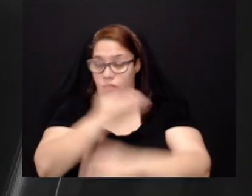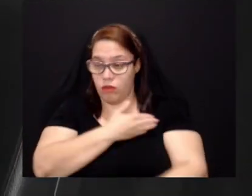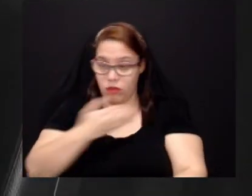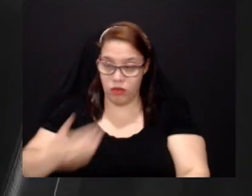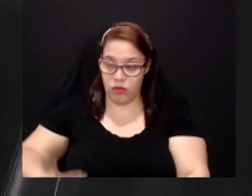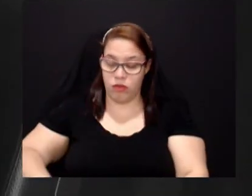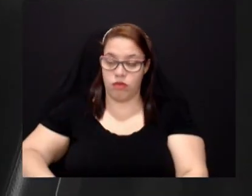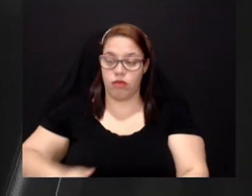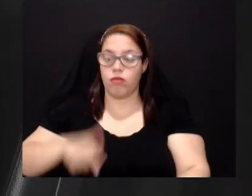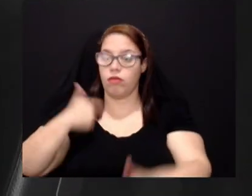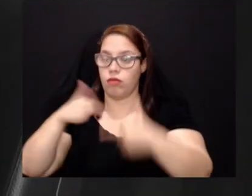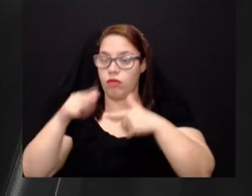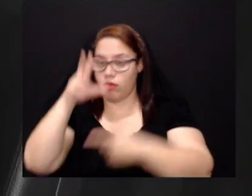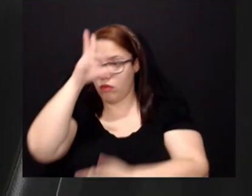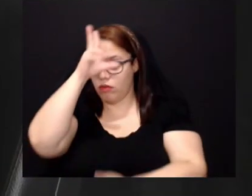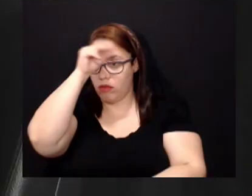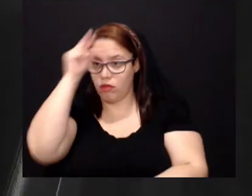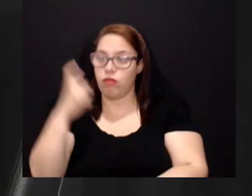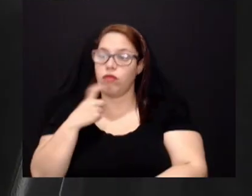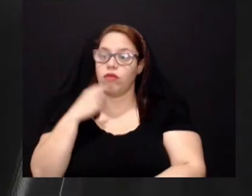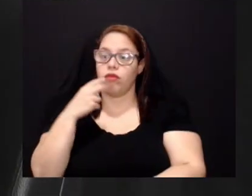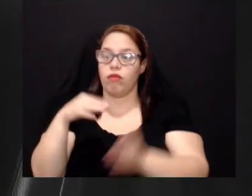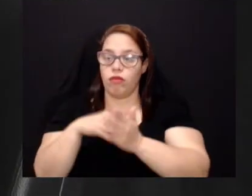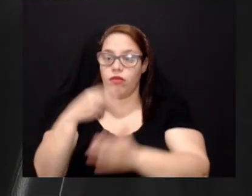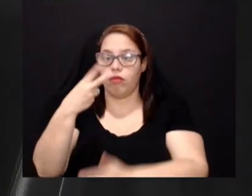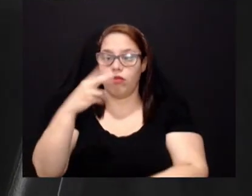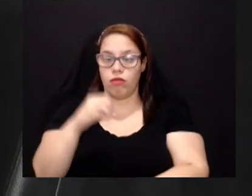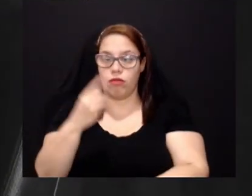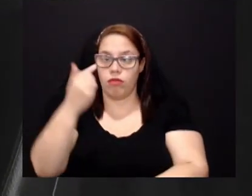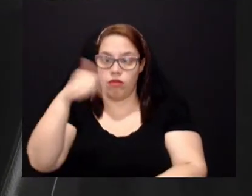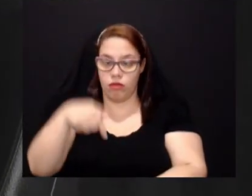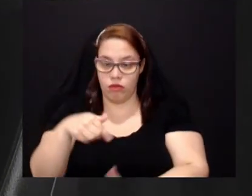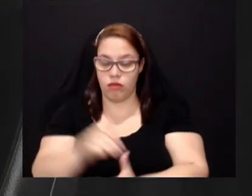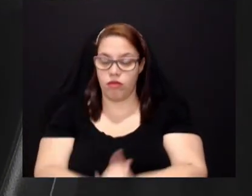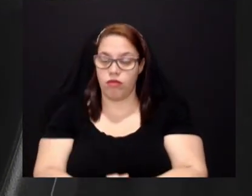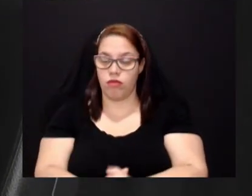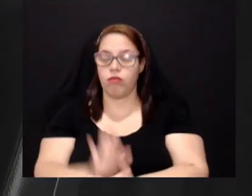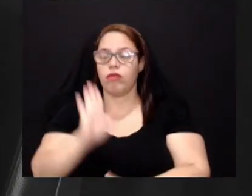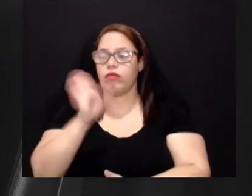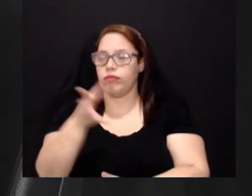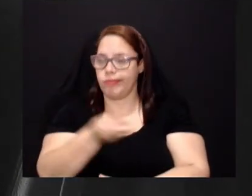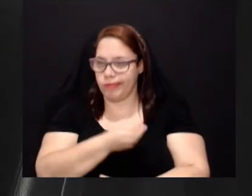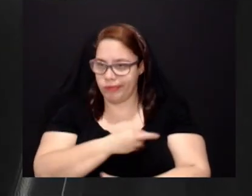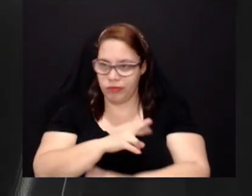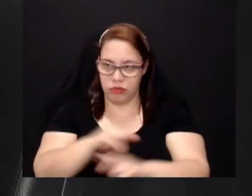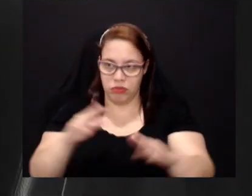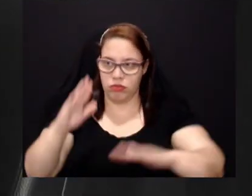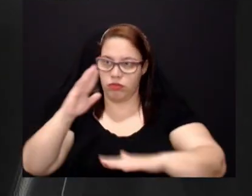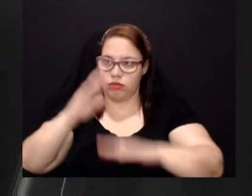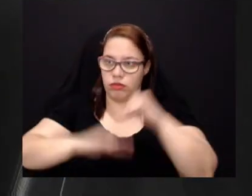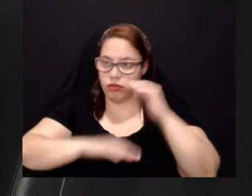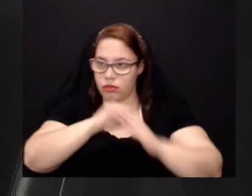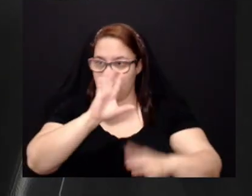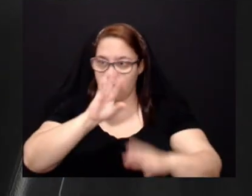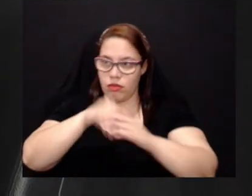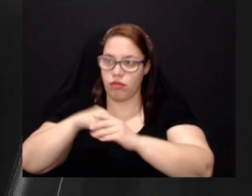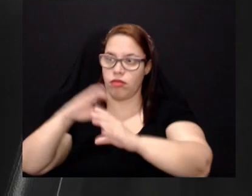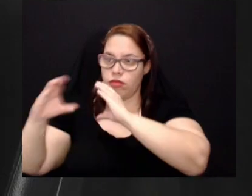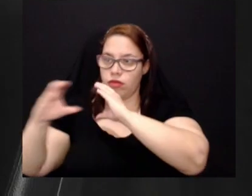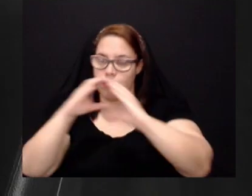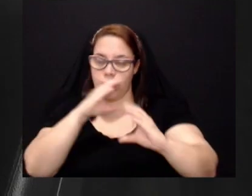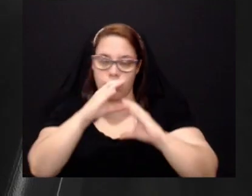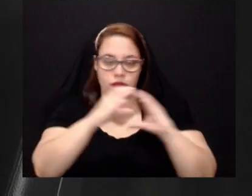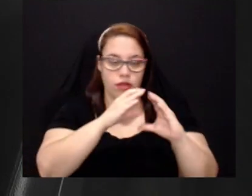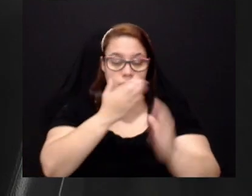na Prefeitura de Campinas desde 2017, já passei por várias áreas dentro da comunicação pública. Hoje eu